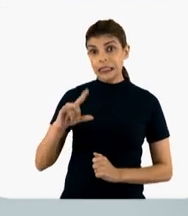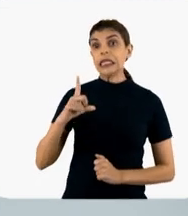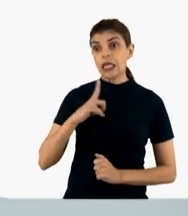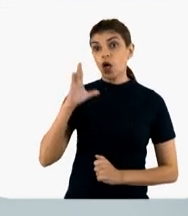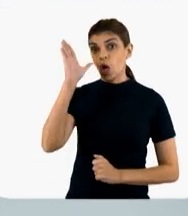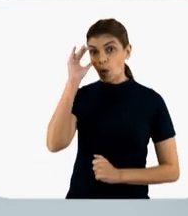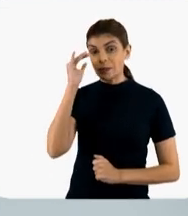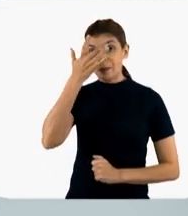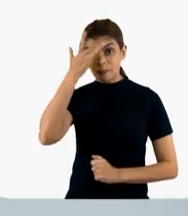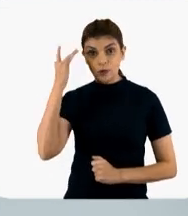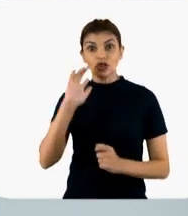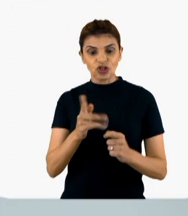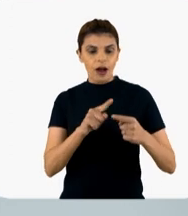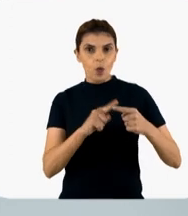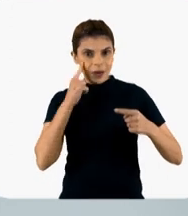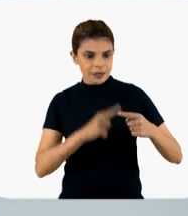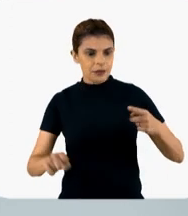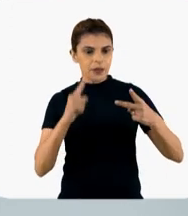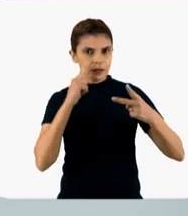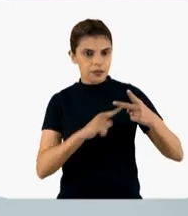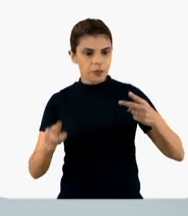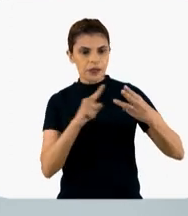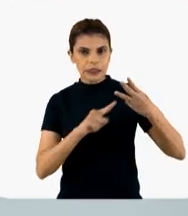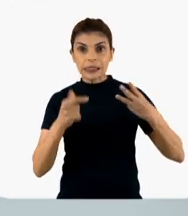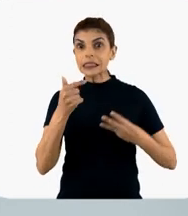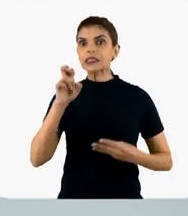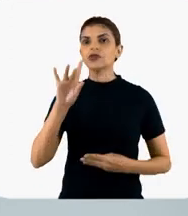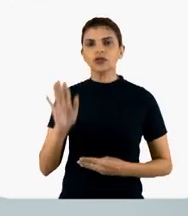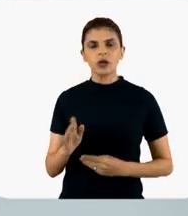Se vocês têm observado esse tipo de situação.